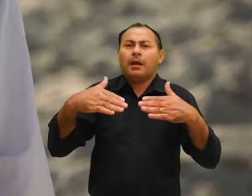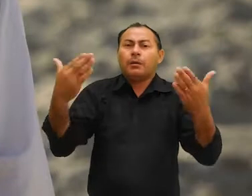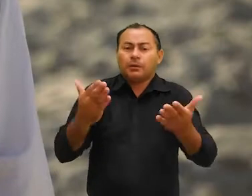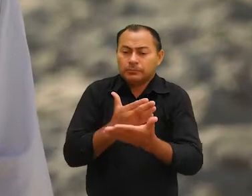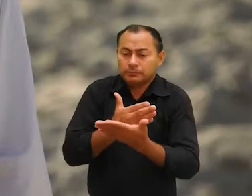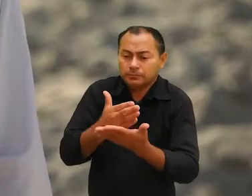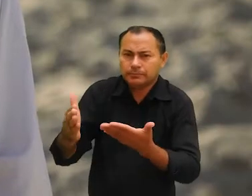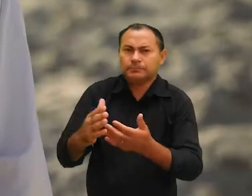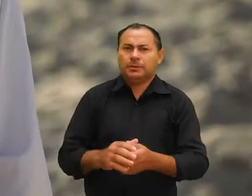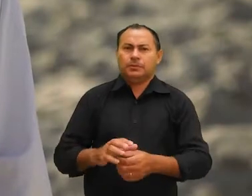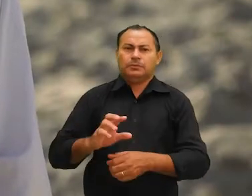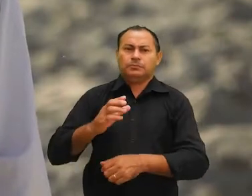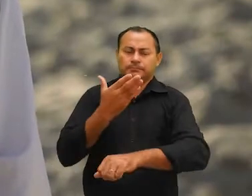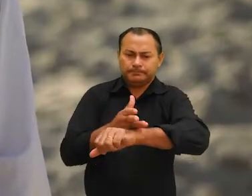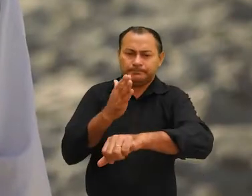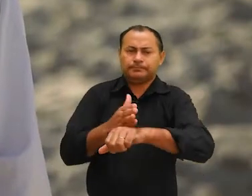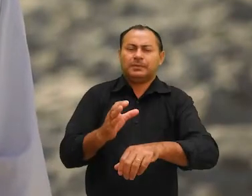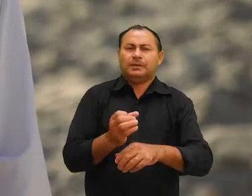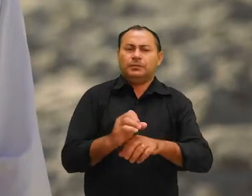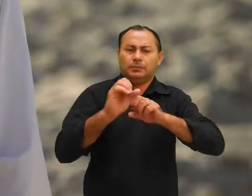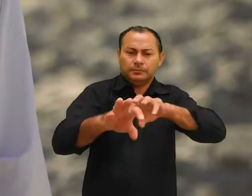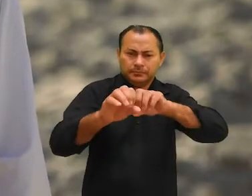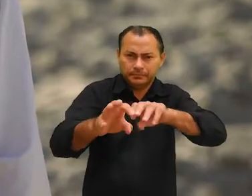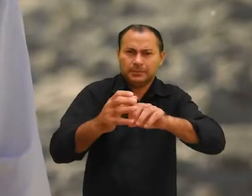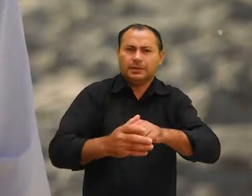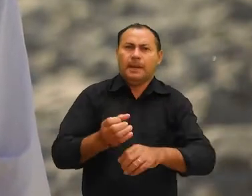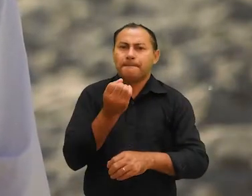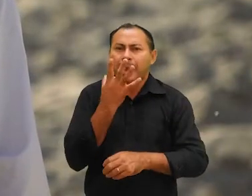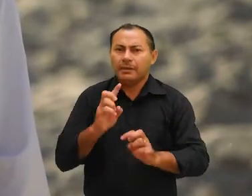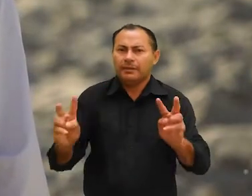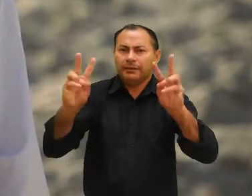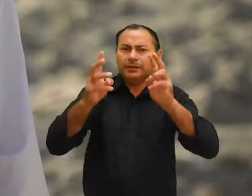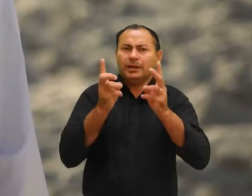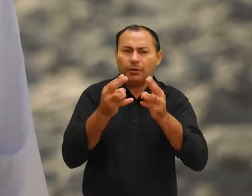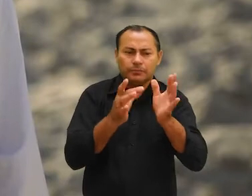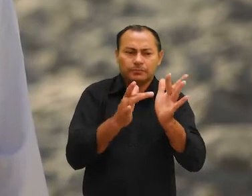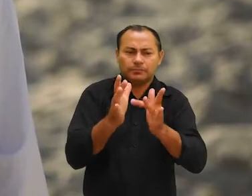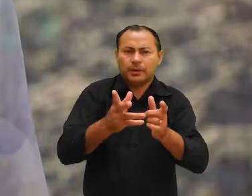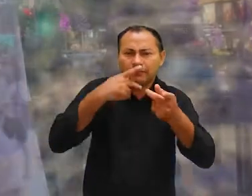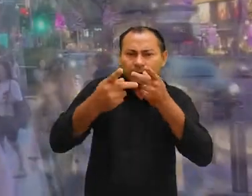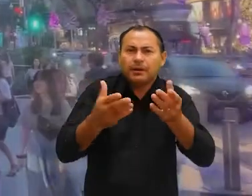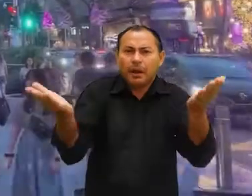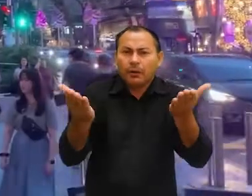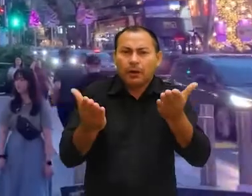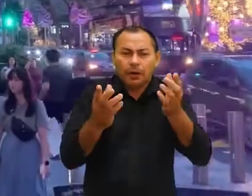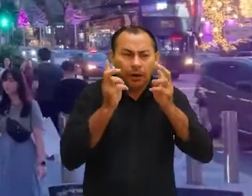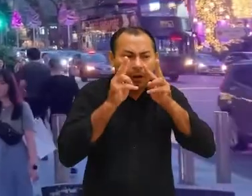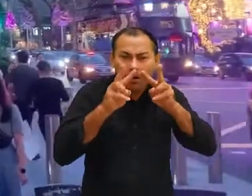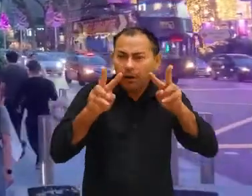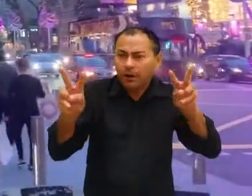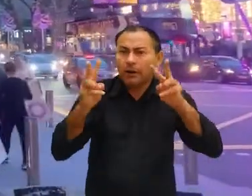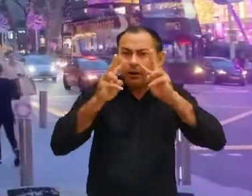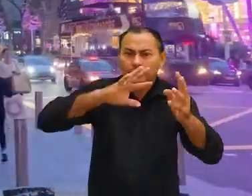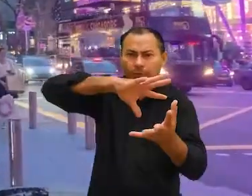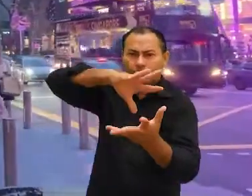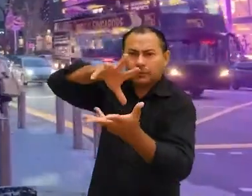agora quando se inicia a aplicação do ensino das bem-aventuranças é como se Jesus estivesse dizendo agora unem